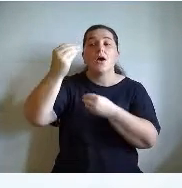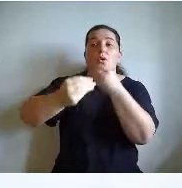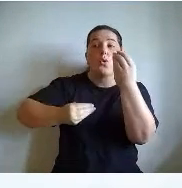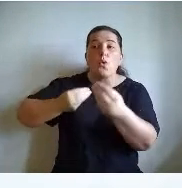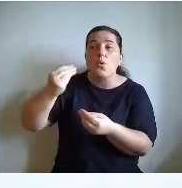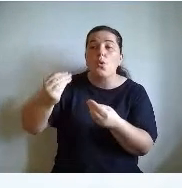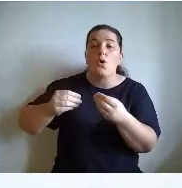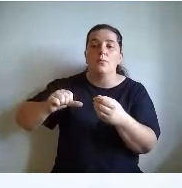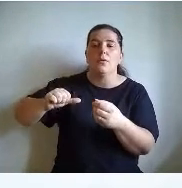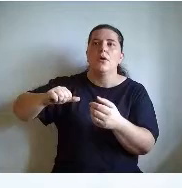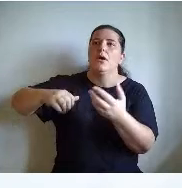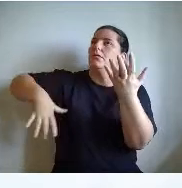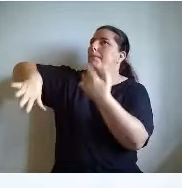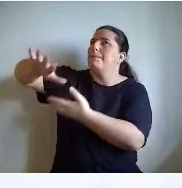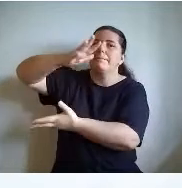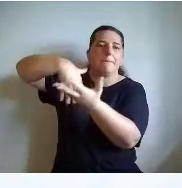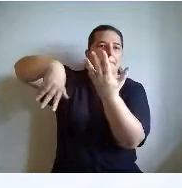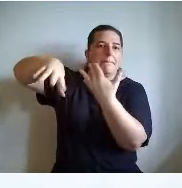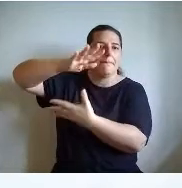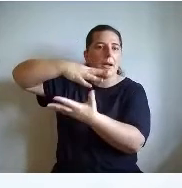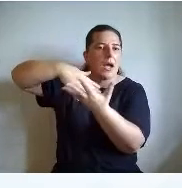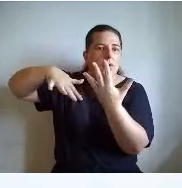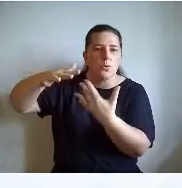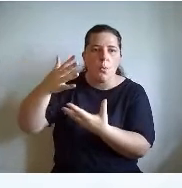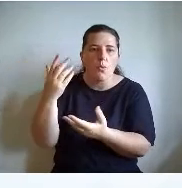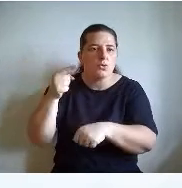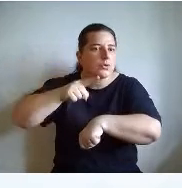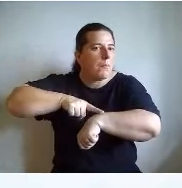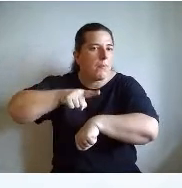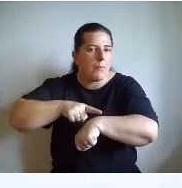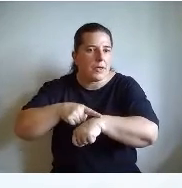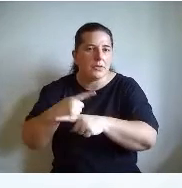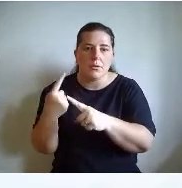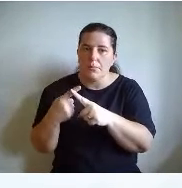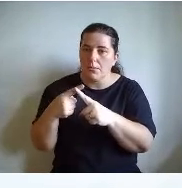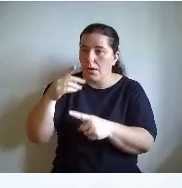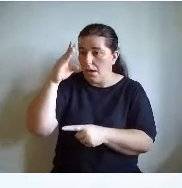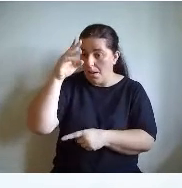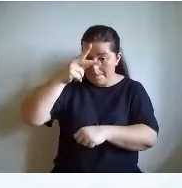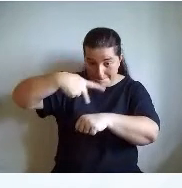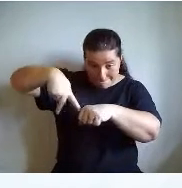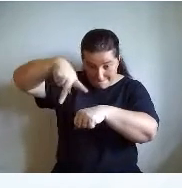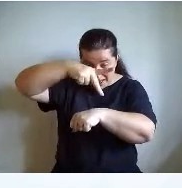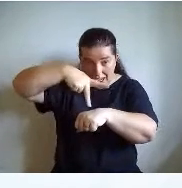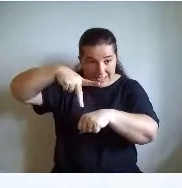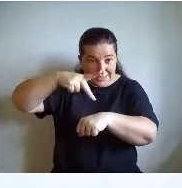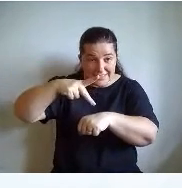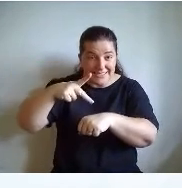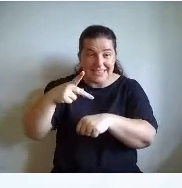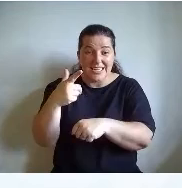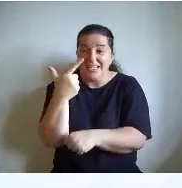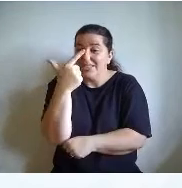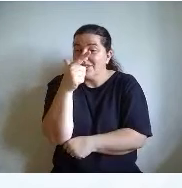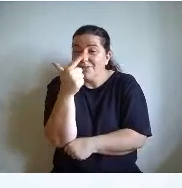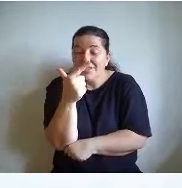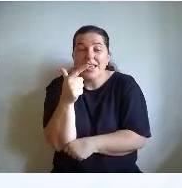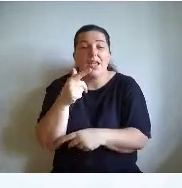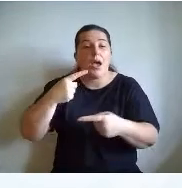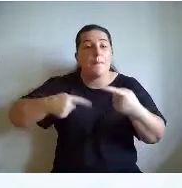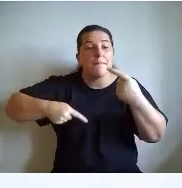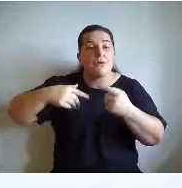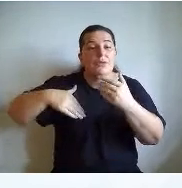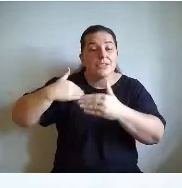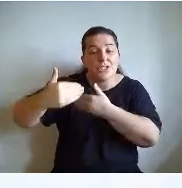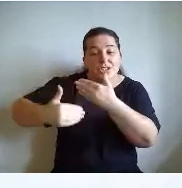estado de caos, né? É um estado de caos, um país que não tem uma política de desenvolvimento, não tem